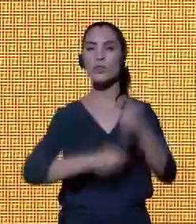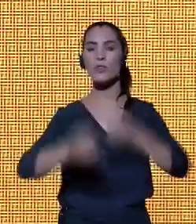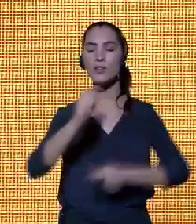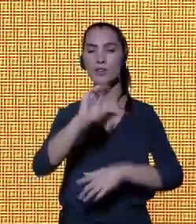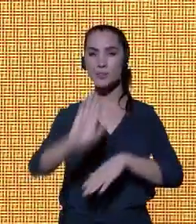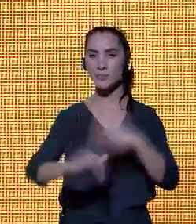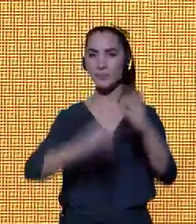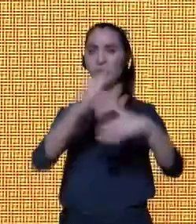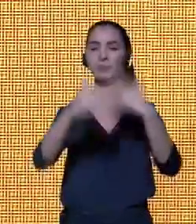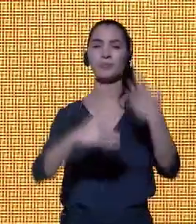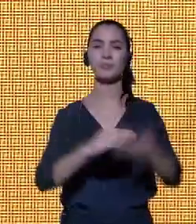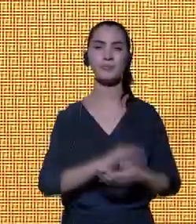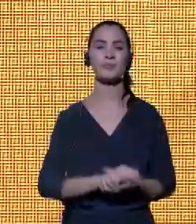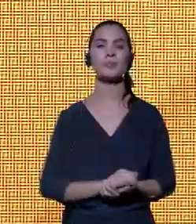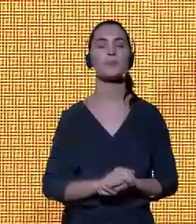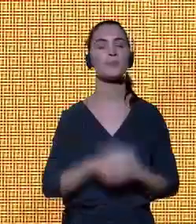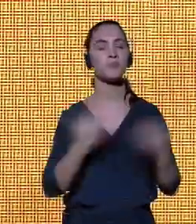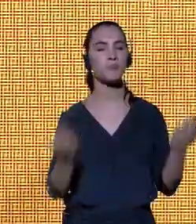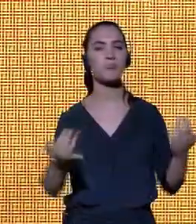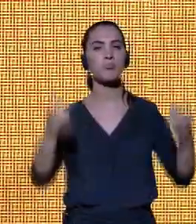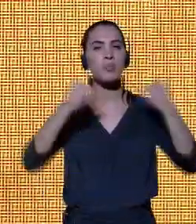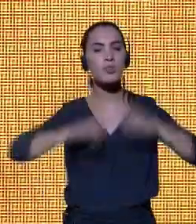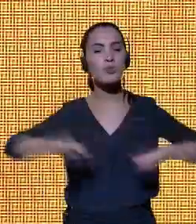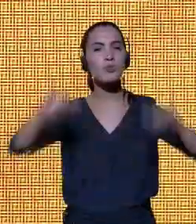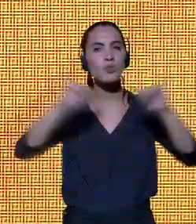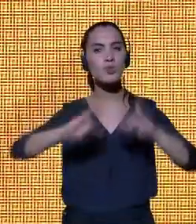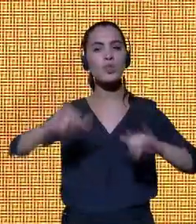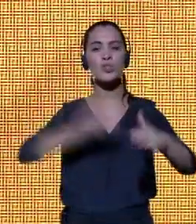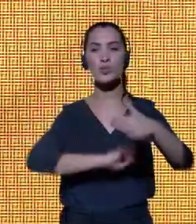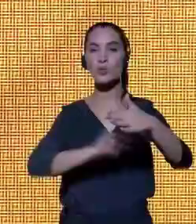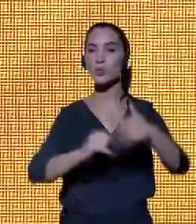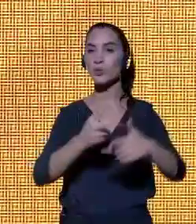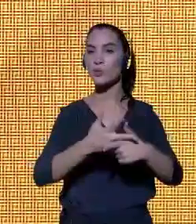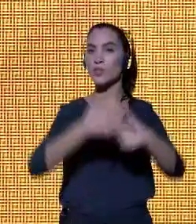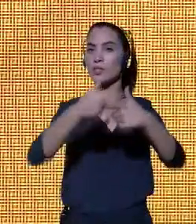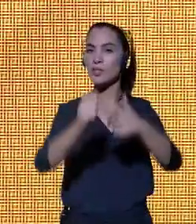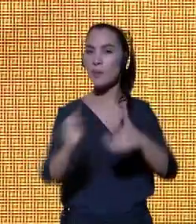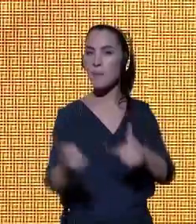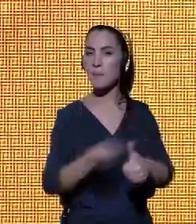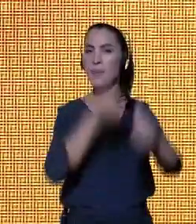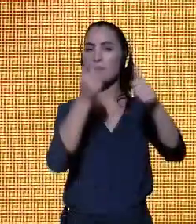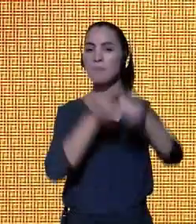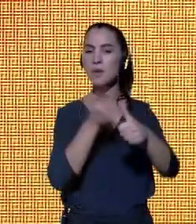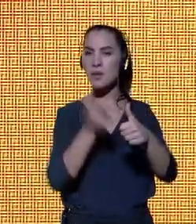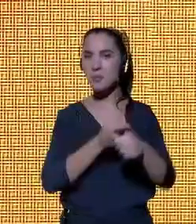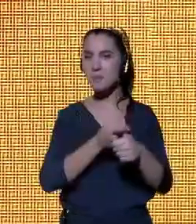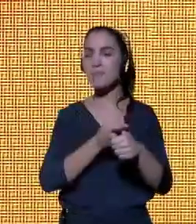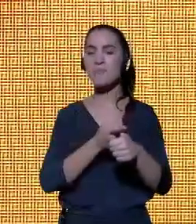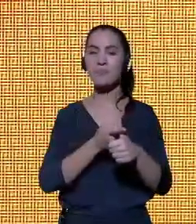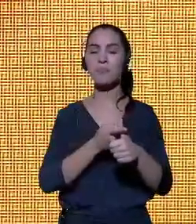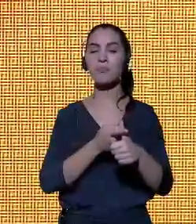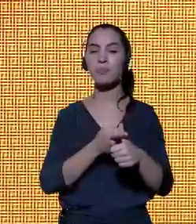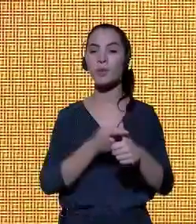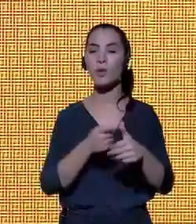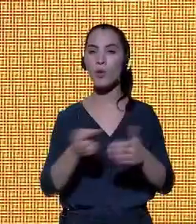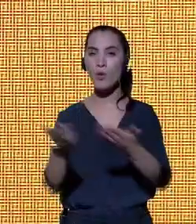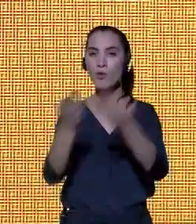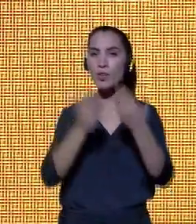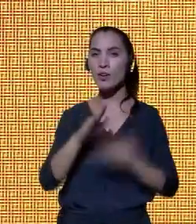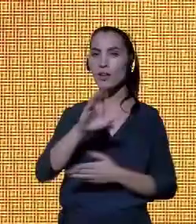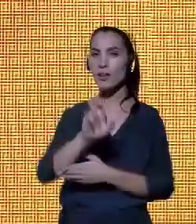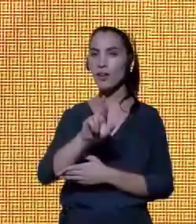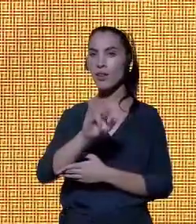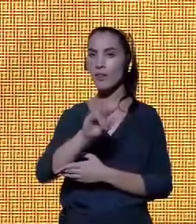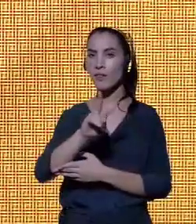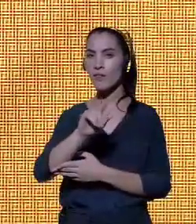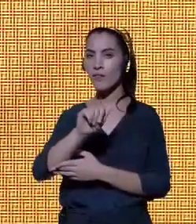de desenvolvimento. Para o anúncio dos vencedores do prêmio desta primeira edição, nós convidamos Erivaldo Gomes,